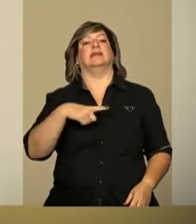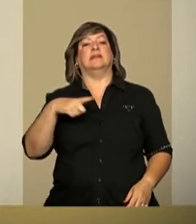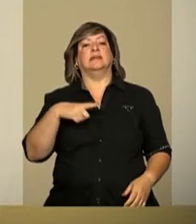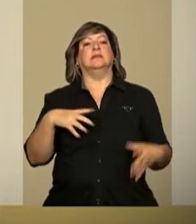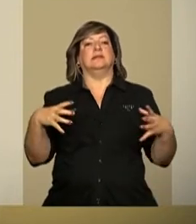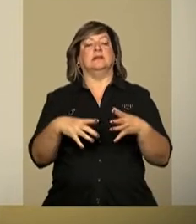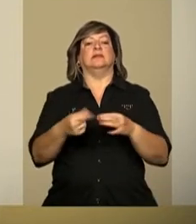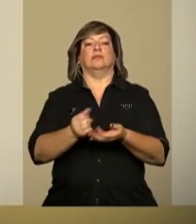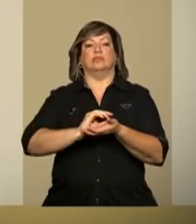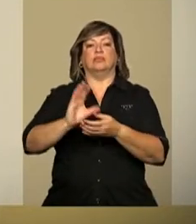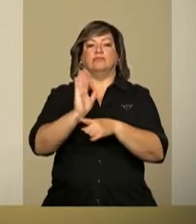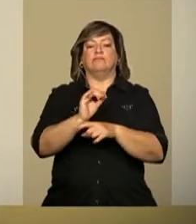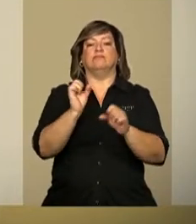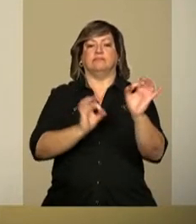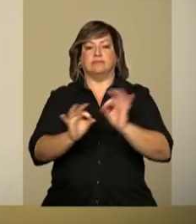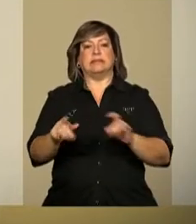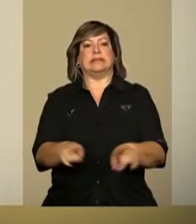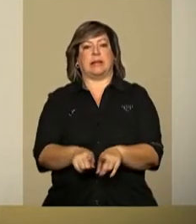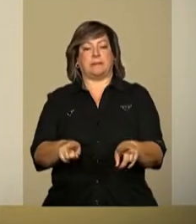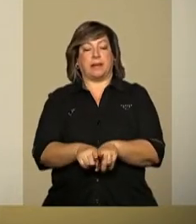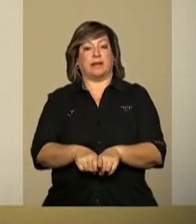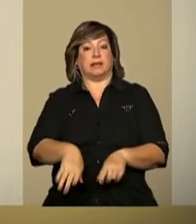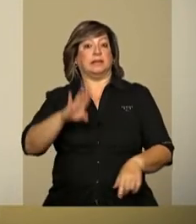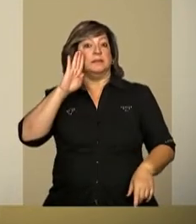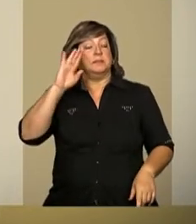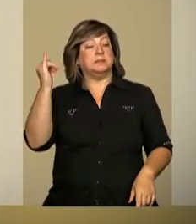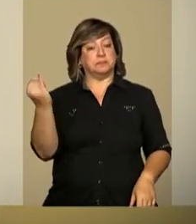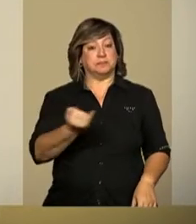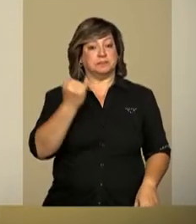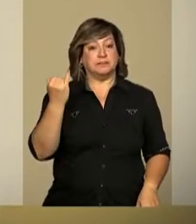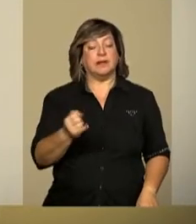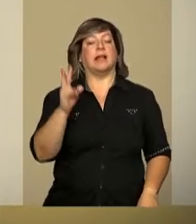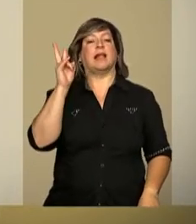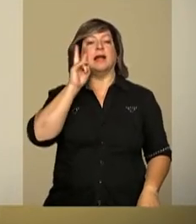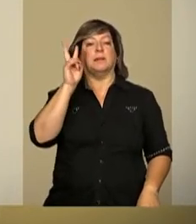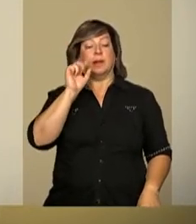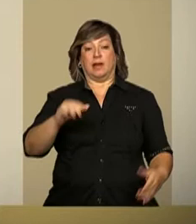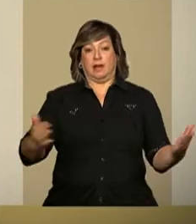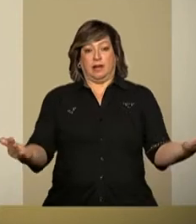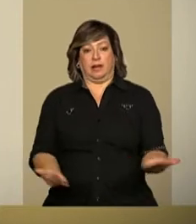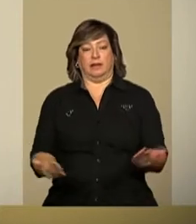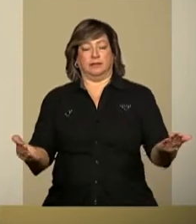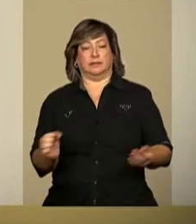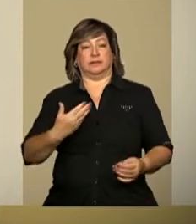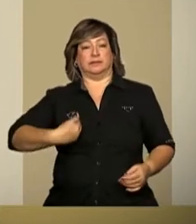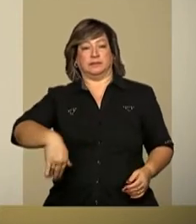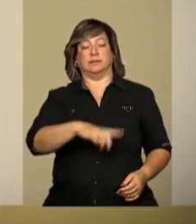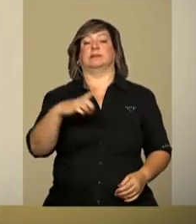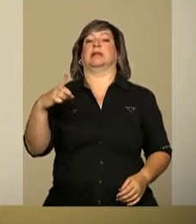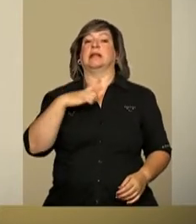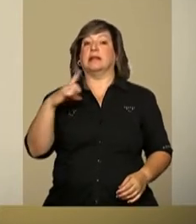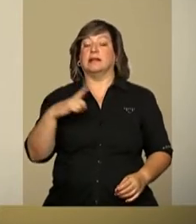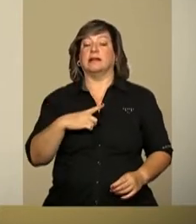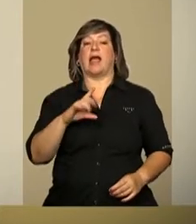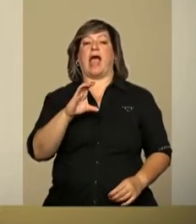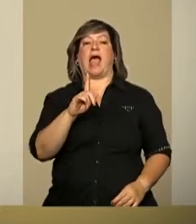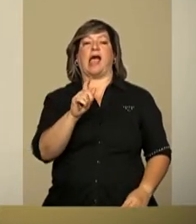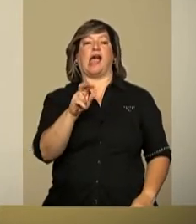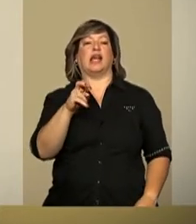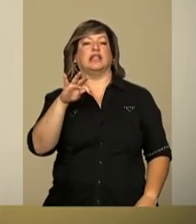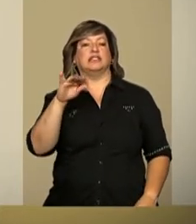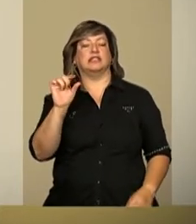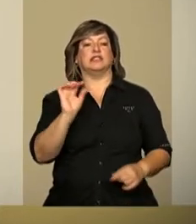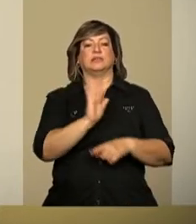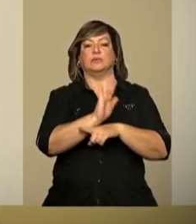patrimônio histórico e artístico nacional é fund ental também lembrar Luciano que agora nós estamos garantindo a todos esses